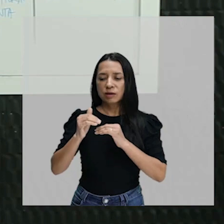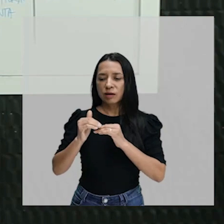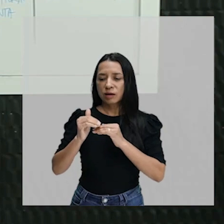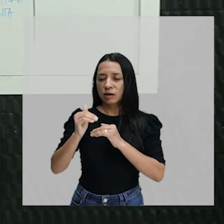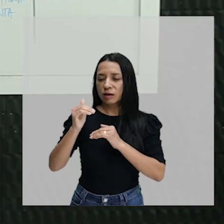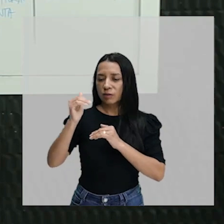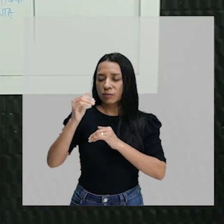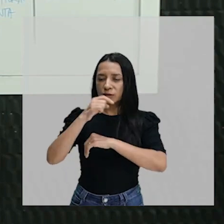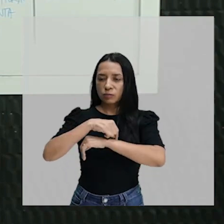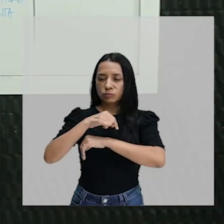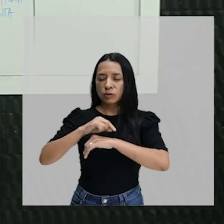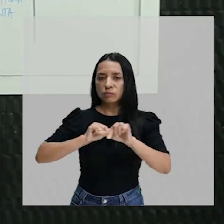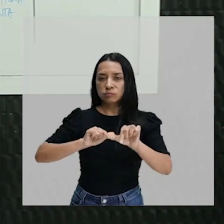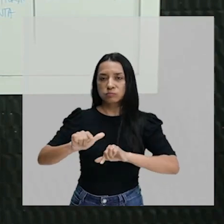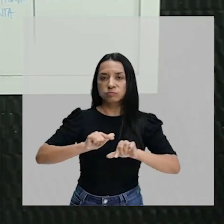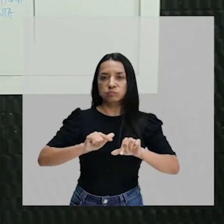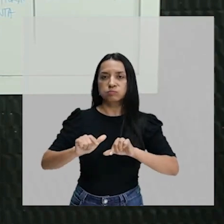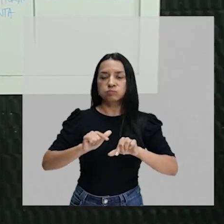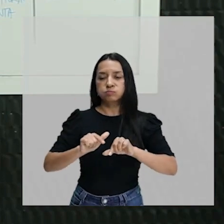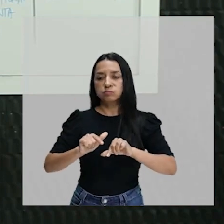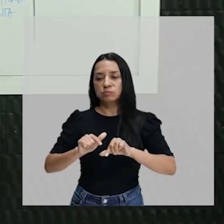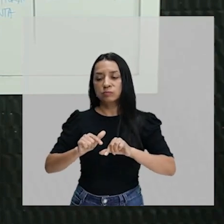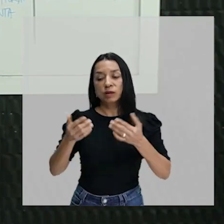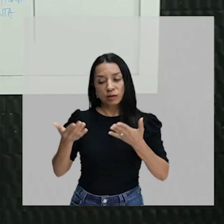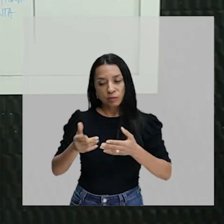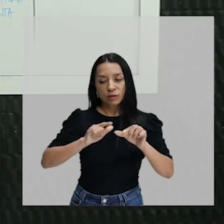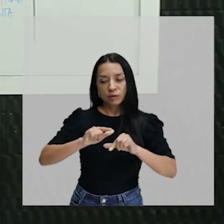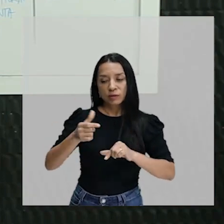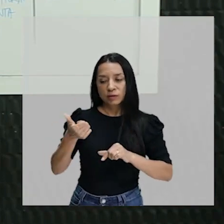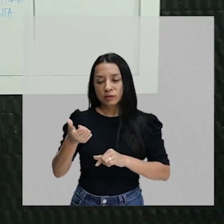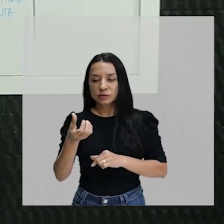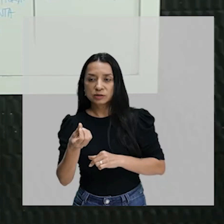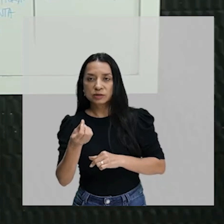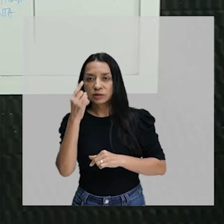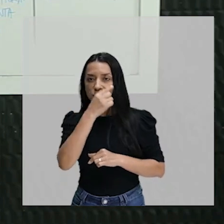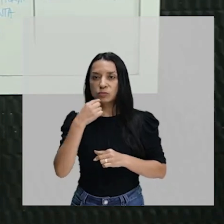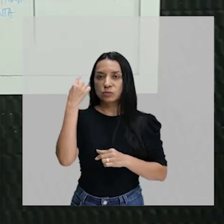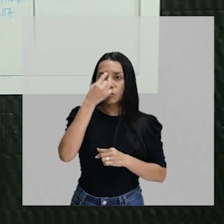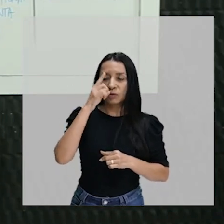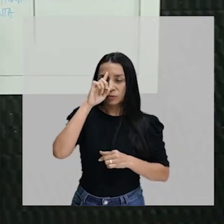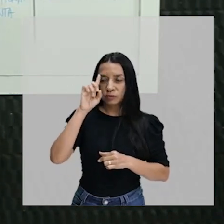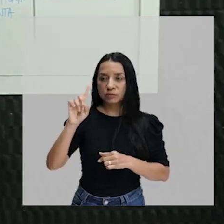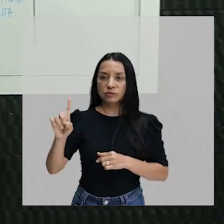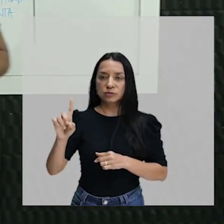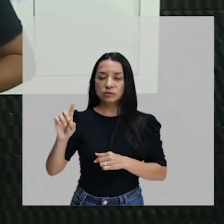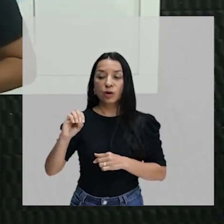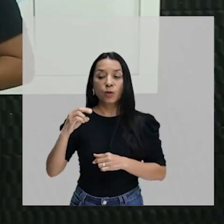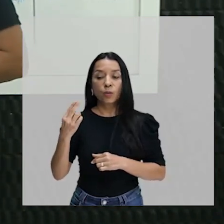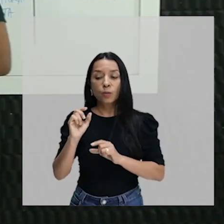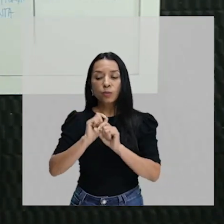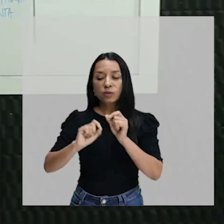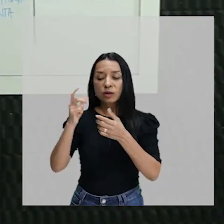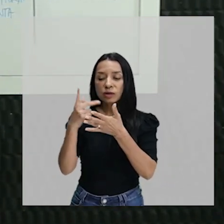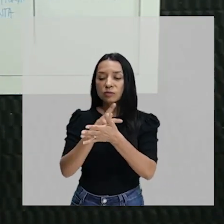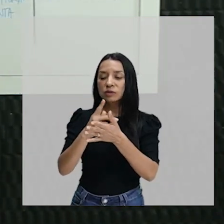essa tua carga horária de trabalho você vai trabalhar agora 16 horas por dia ou seja que que